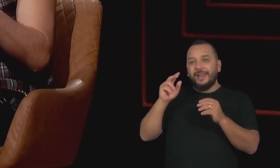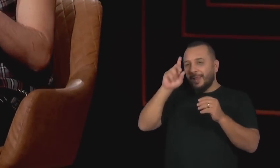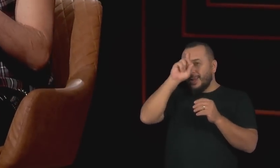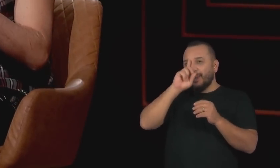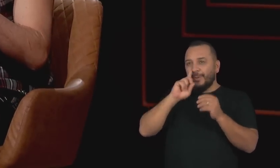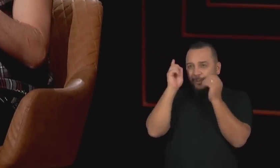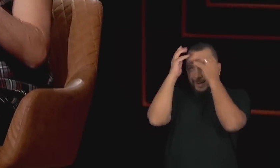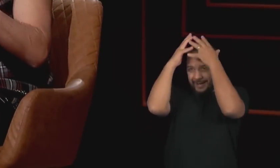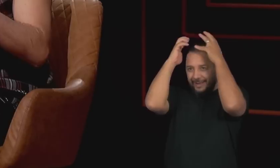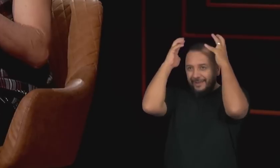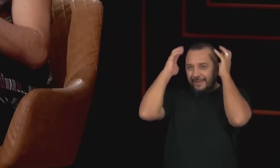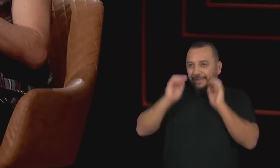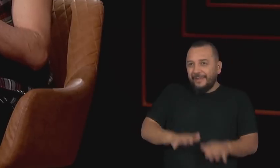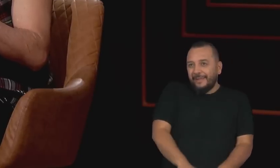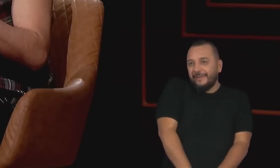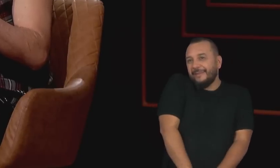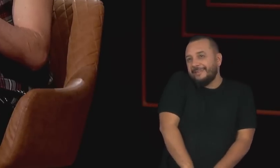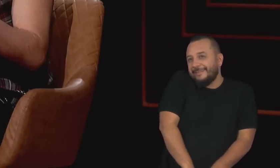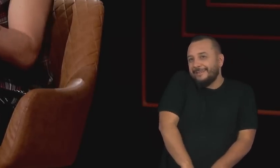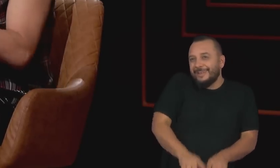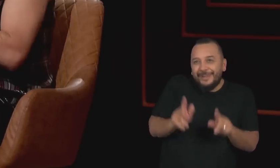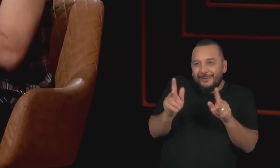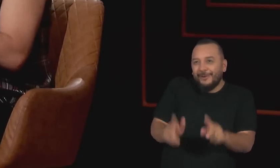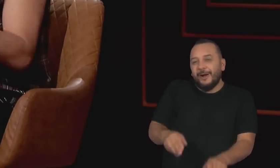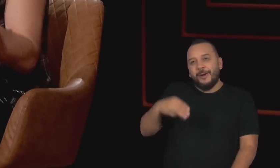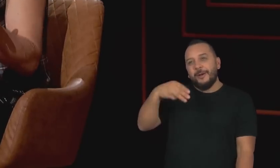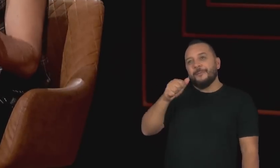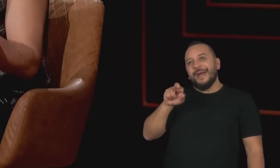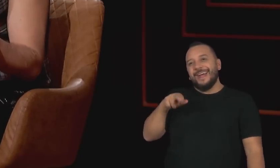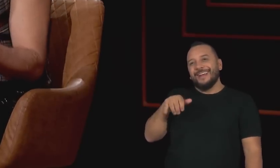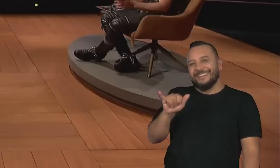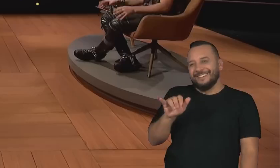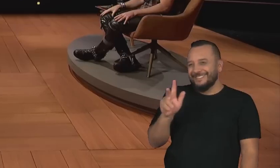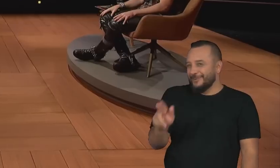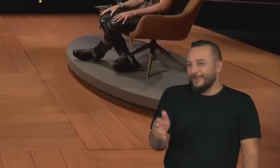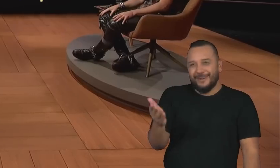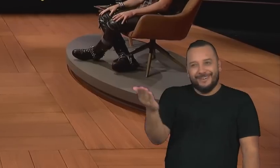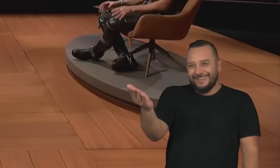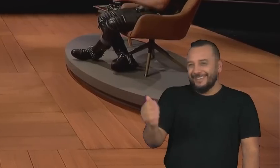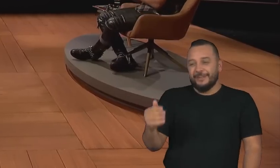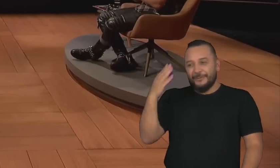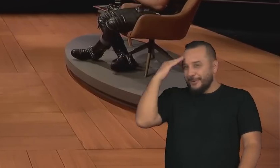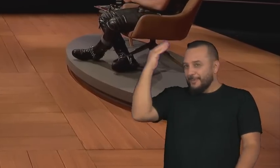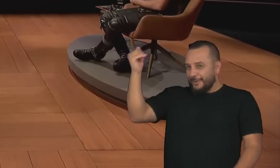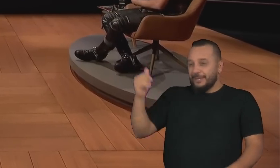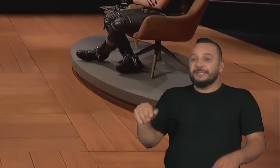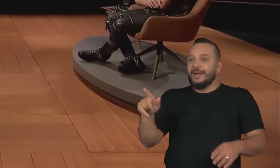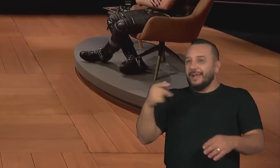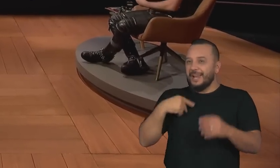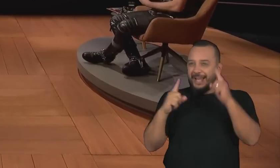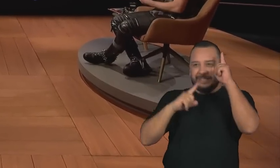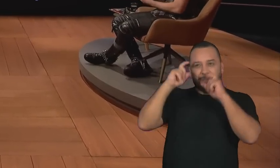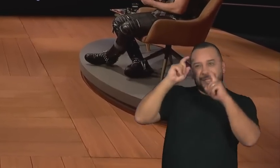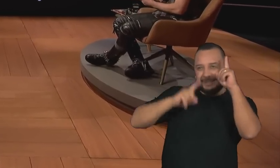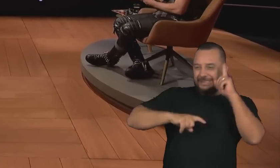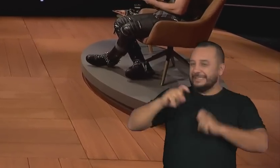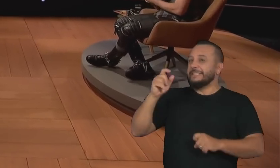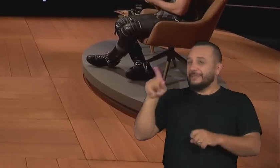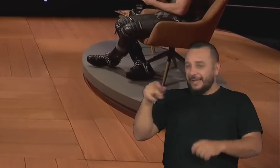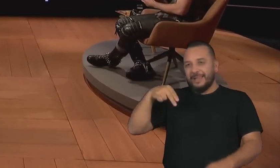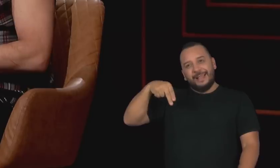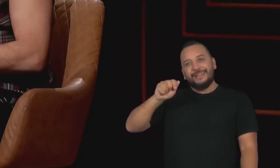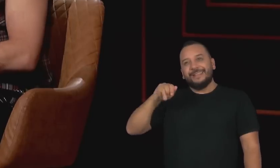pode pôr ela na capa de uma Vogue ou de um negócio punk total, sabe? Ela cabe, né? Muito expressiva, uma